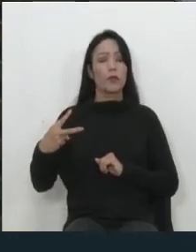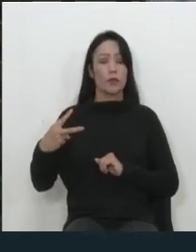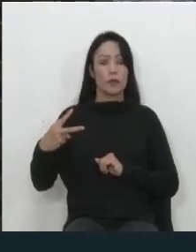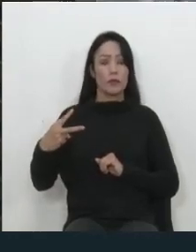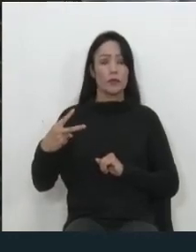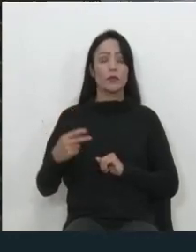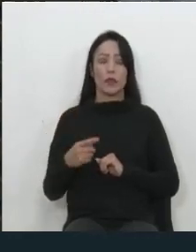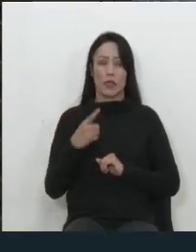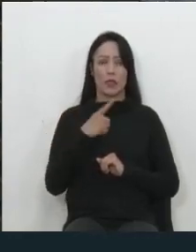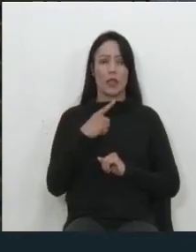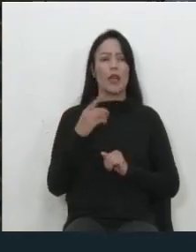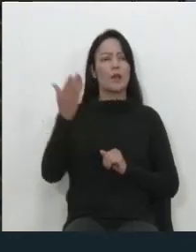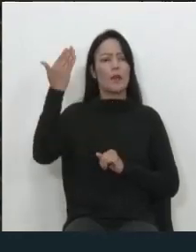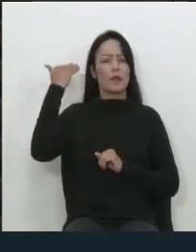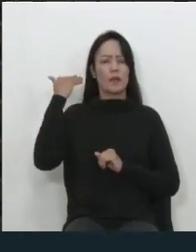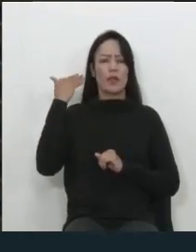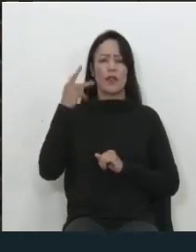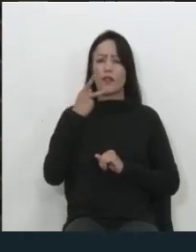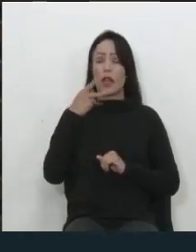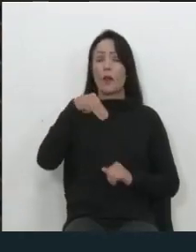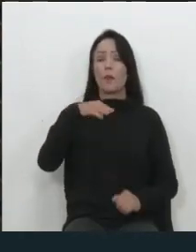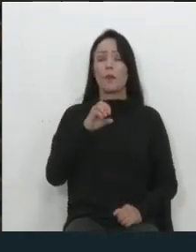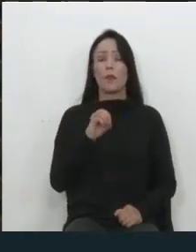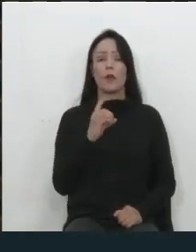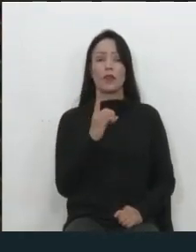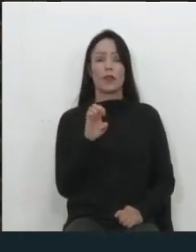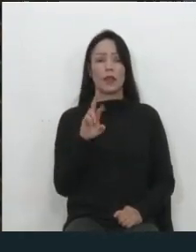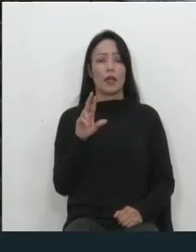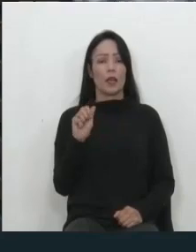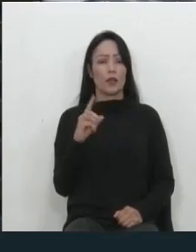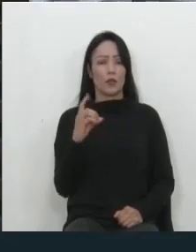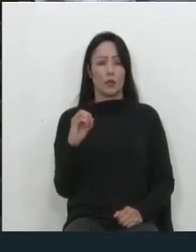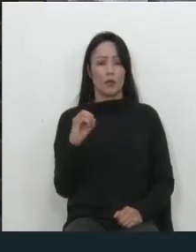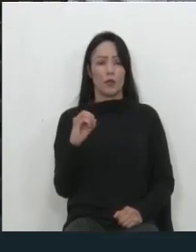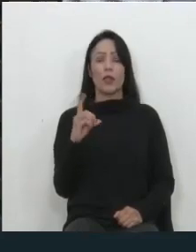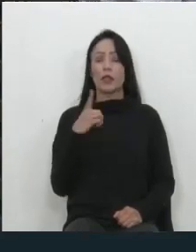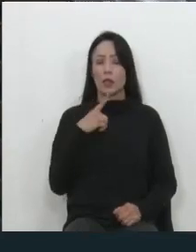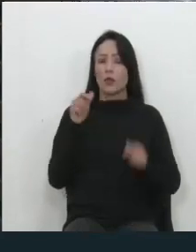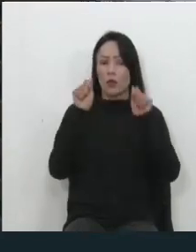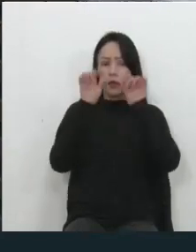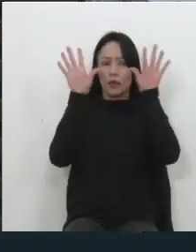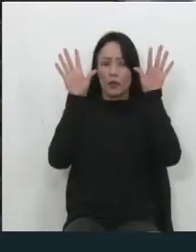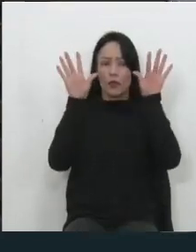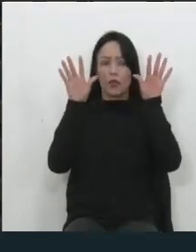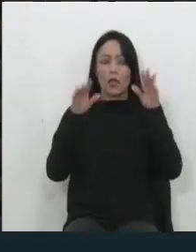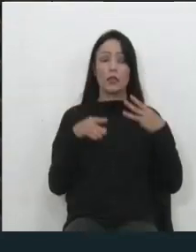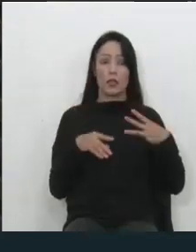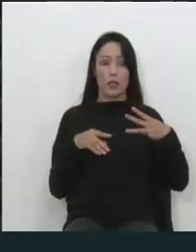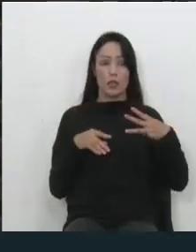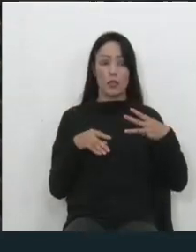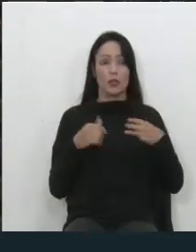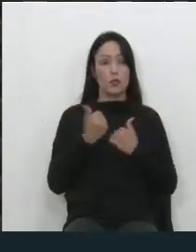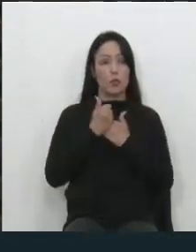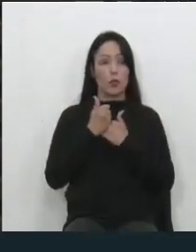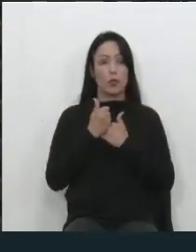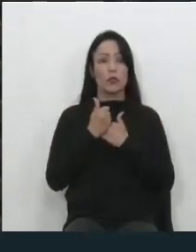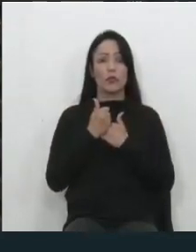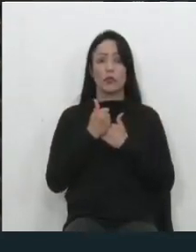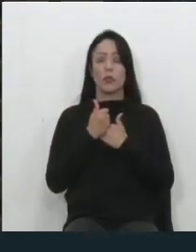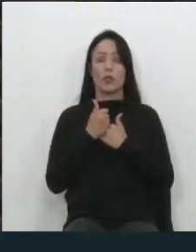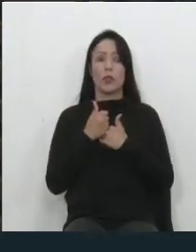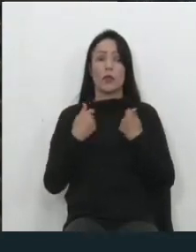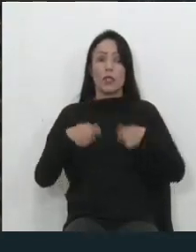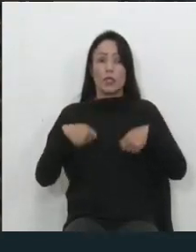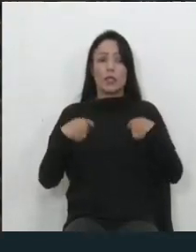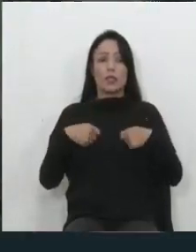aí moderado. E temos os autistas nível 3 de suporte, que são